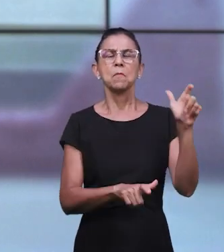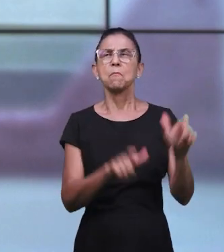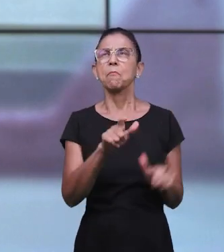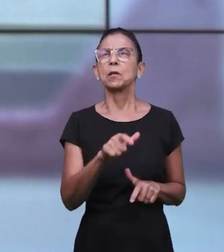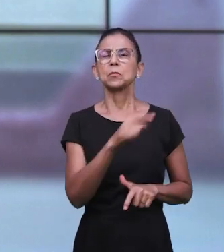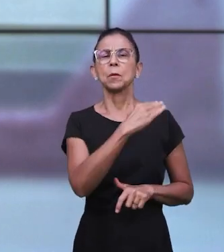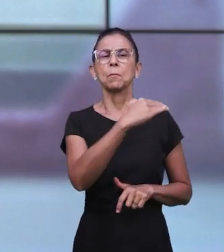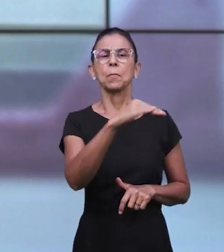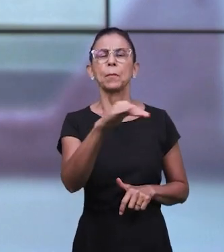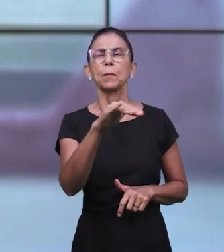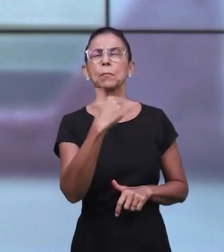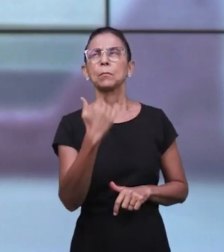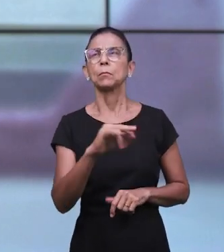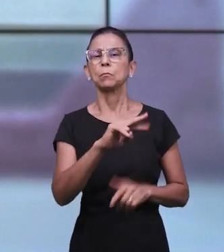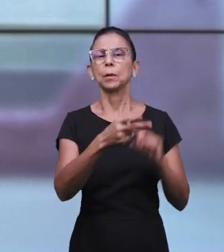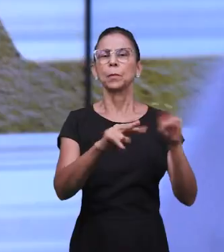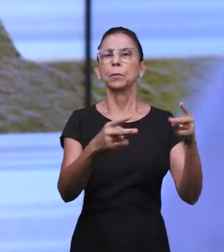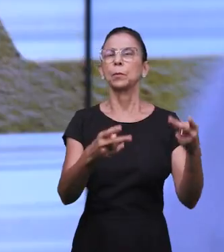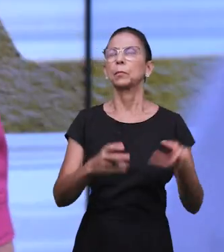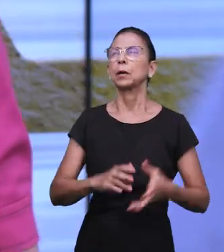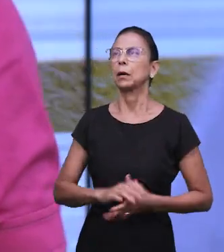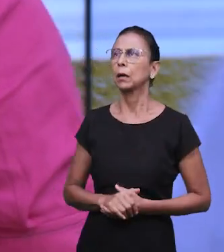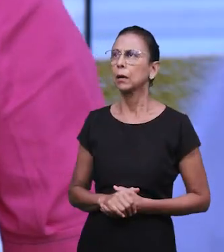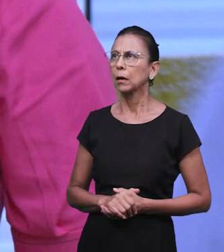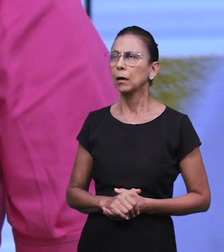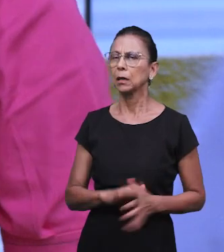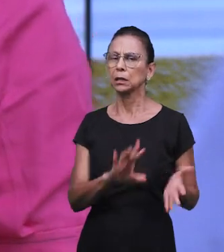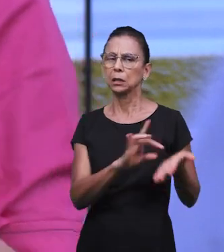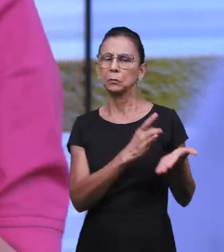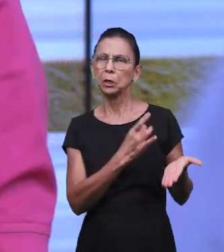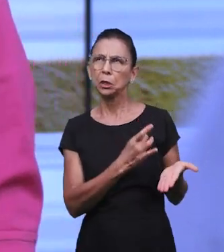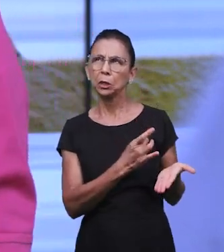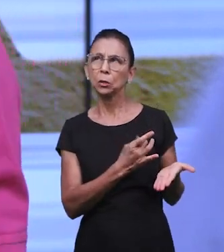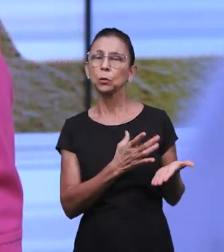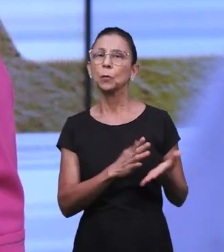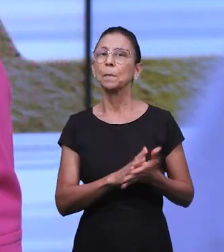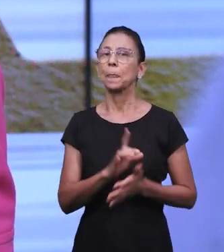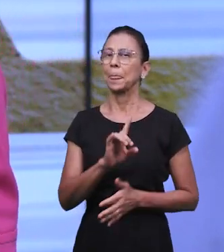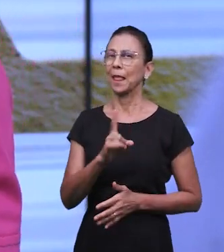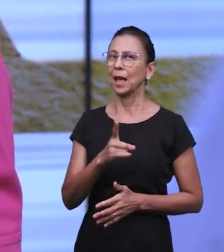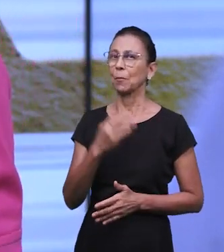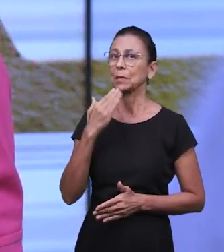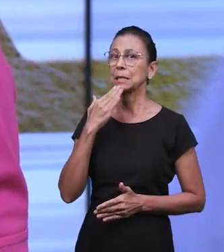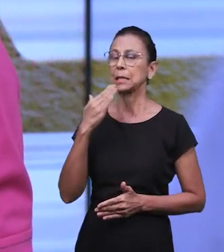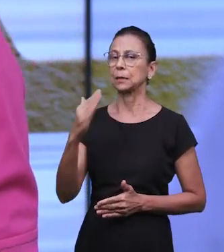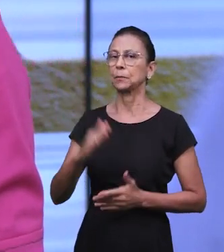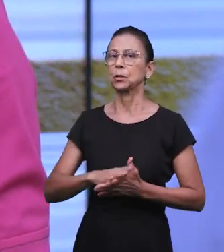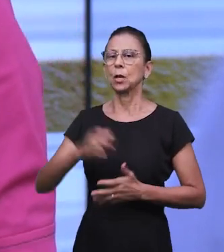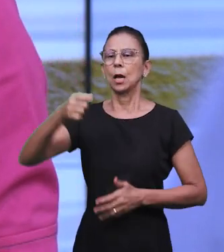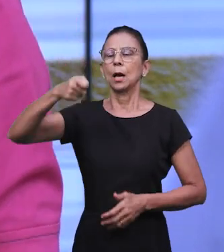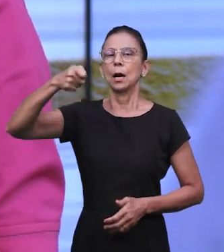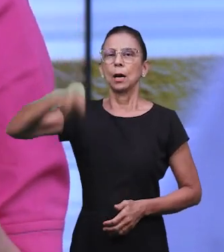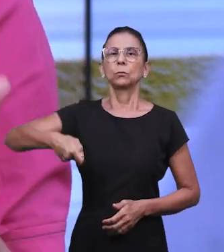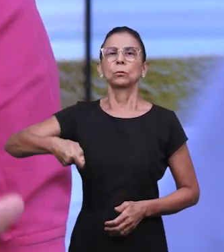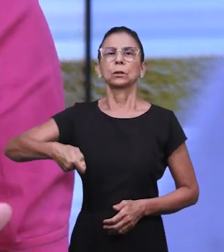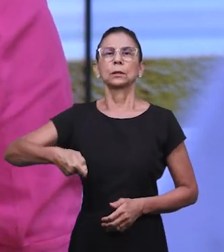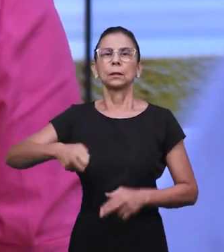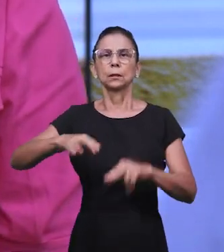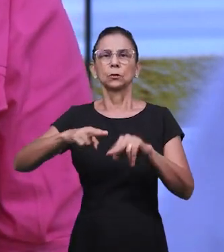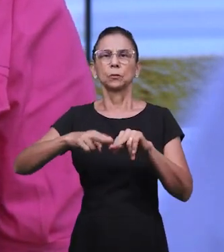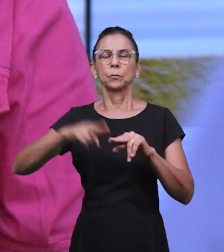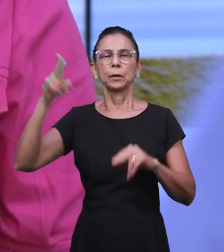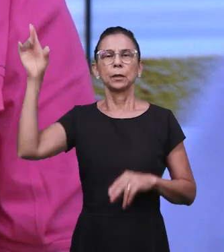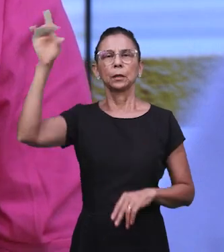conhecimento para governar o povo. Tem te faltado autoridade no espírito, com sabedoria, para governar a